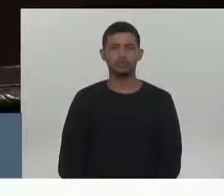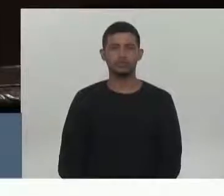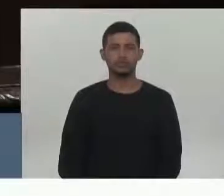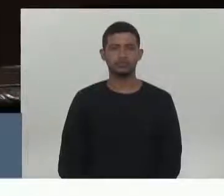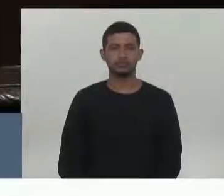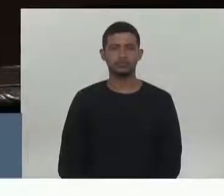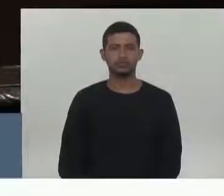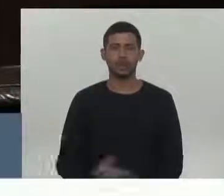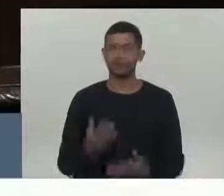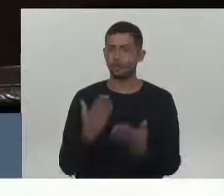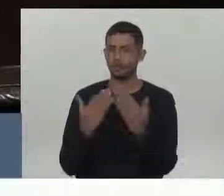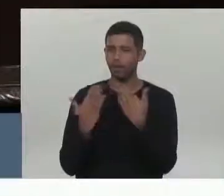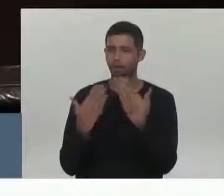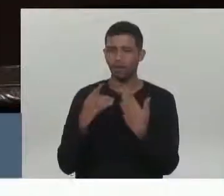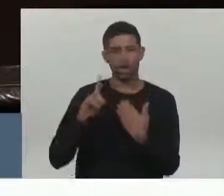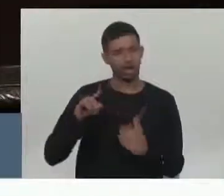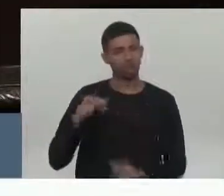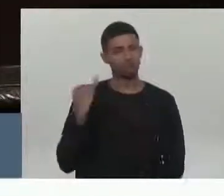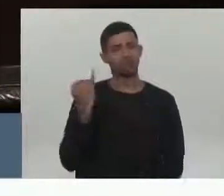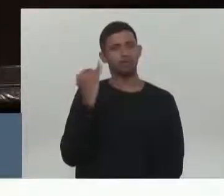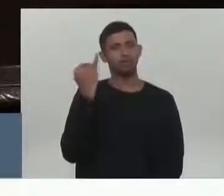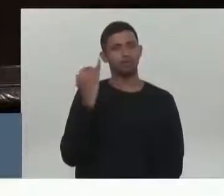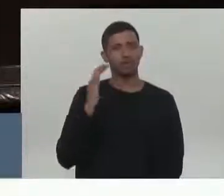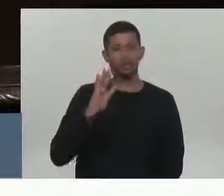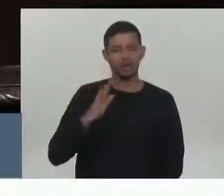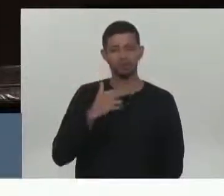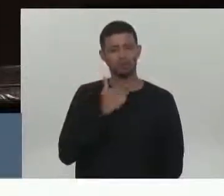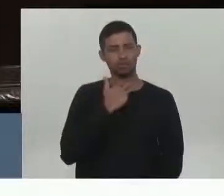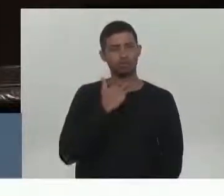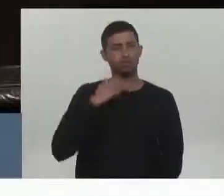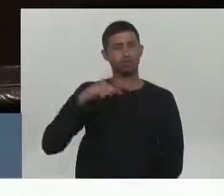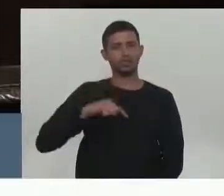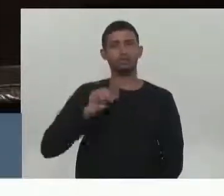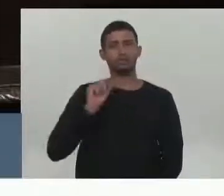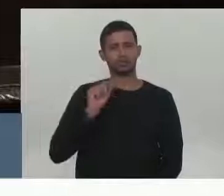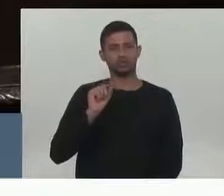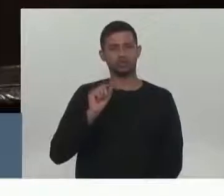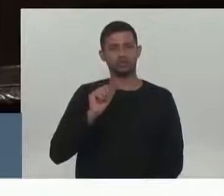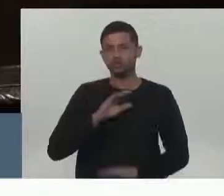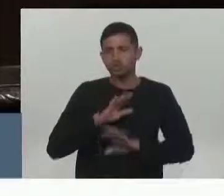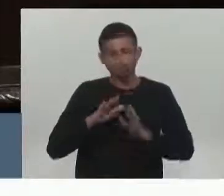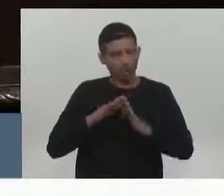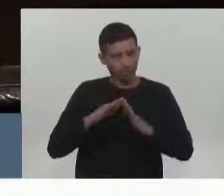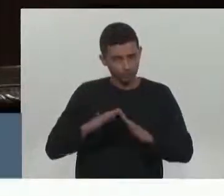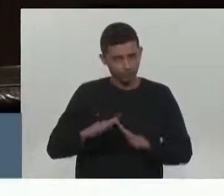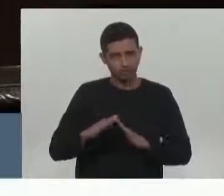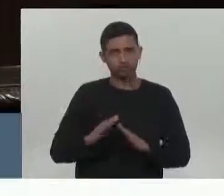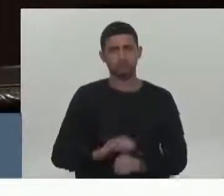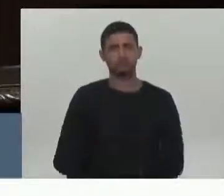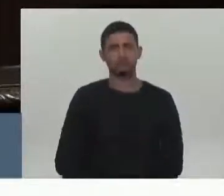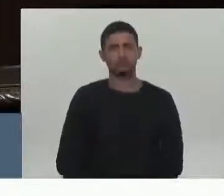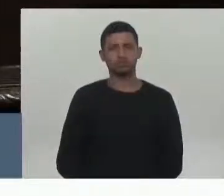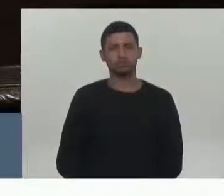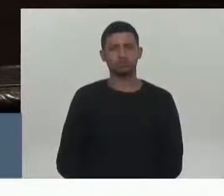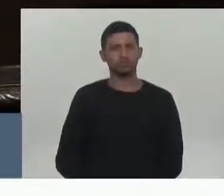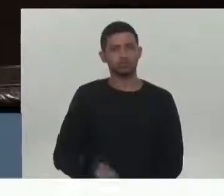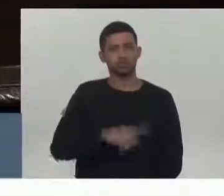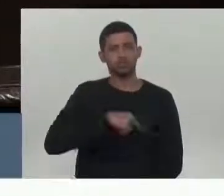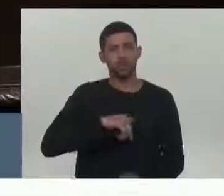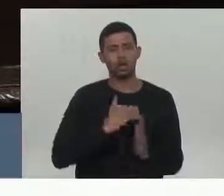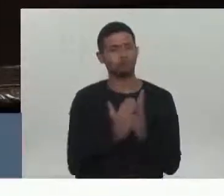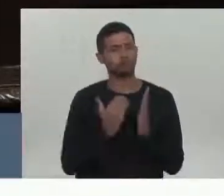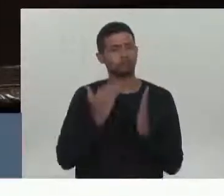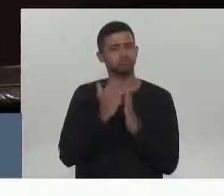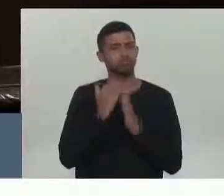O diálogo é fundamental, mas o que não pode acontecer nessa casa é apenas um pedido. Nós avançamos nos